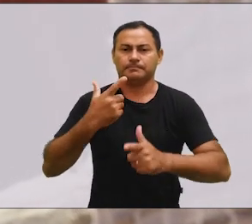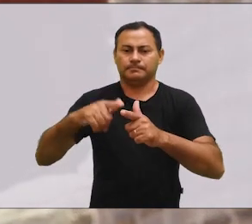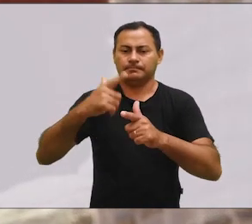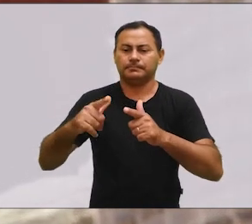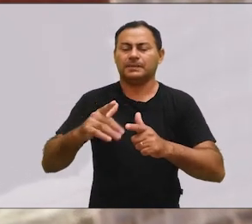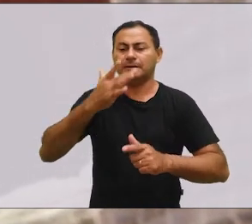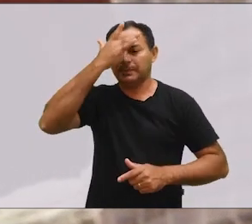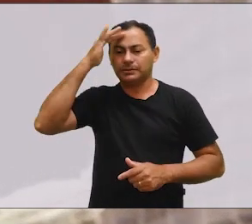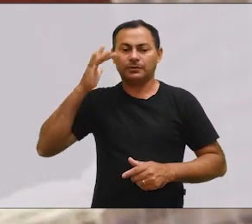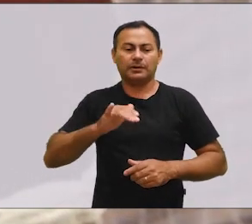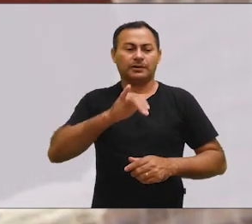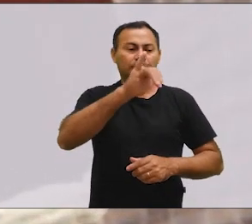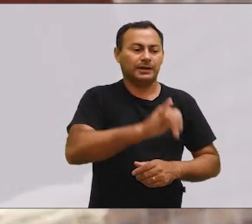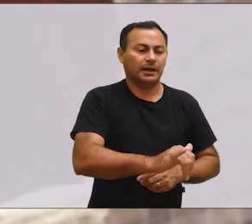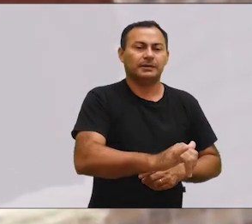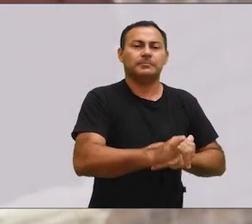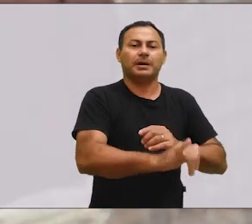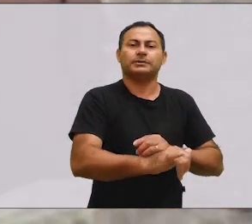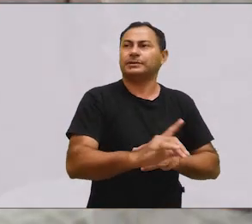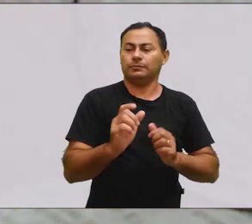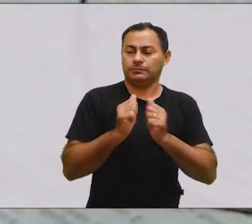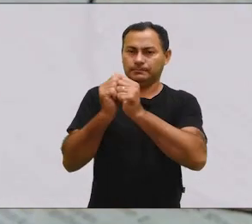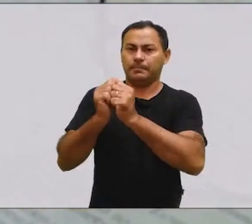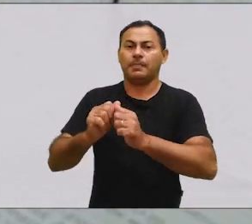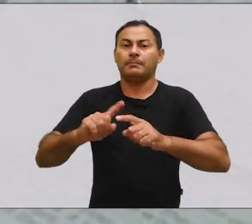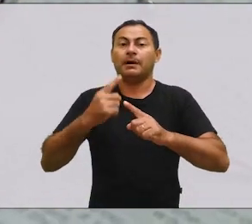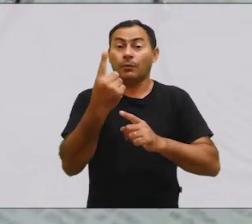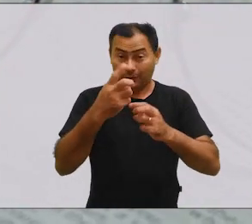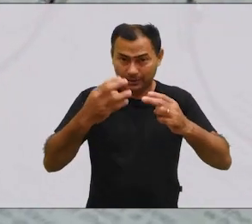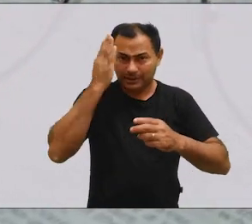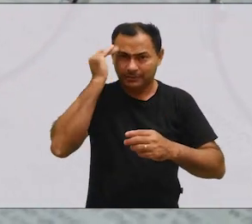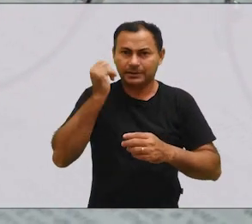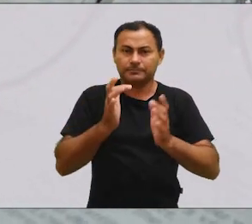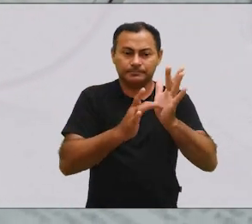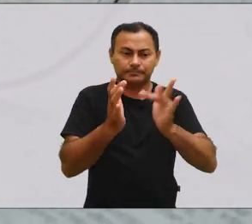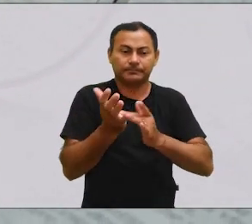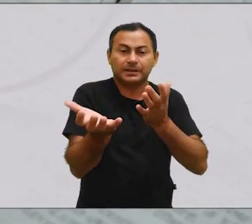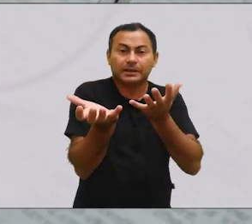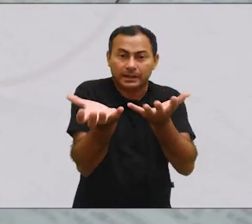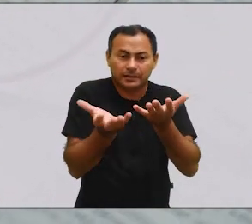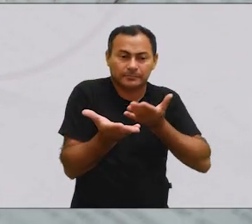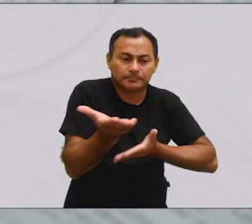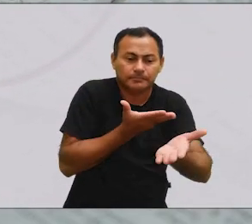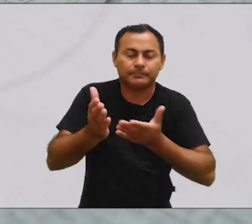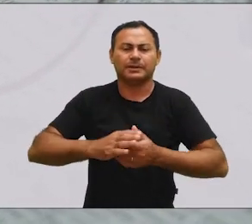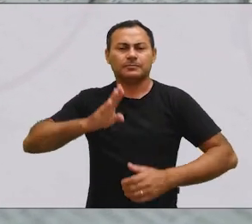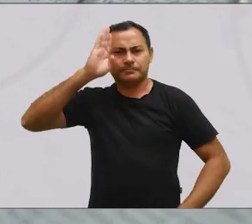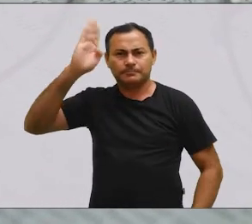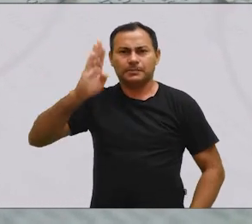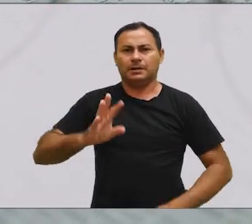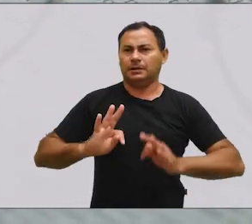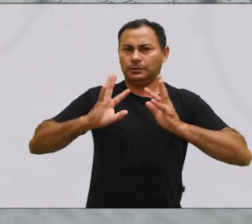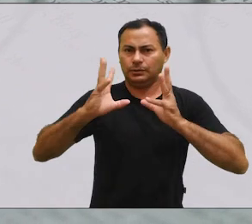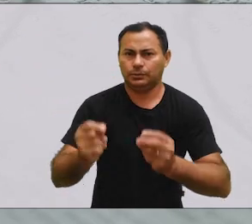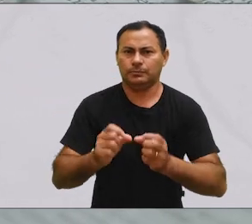os problemas daqueles que ficaram no sopé da montanha. Sabe de uma coisa? Jesus queria compartilhar com aquelas pessoas a essência